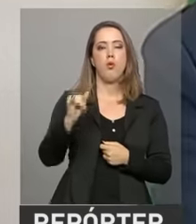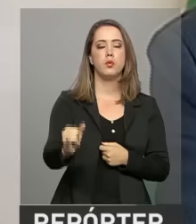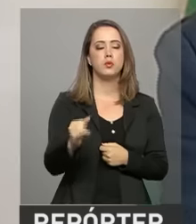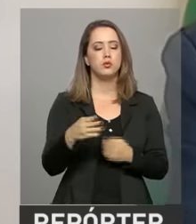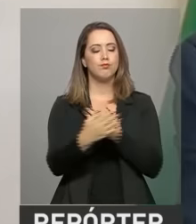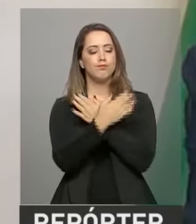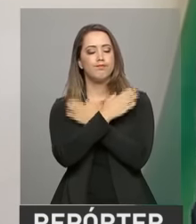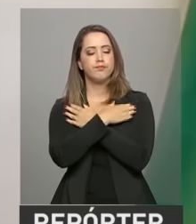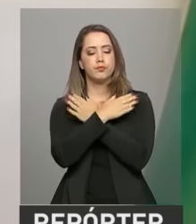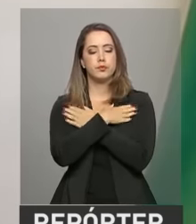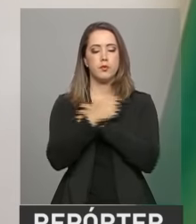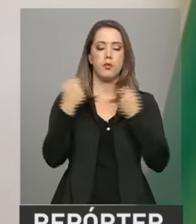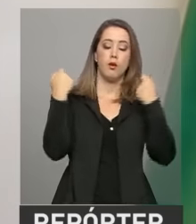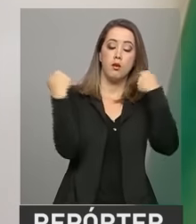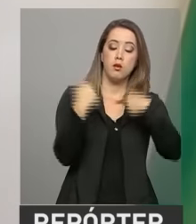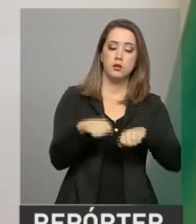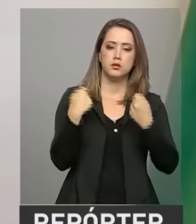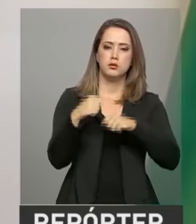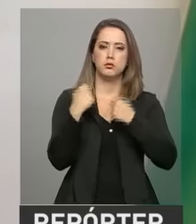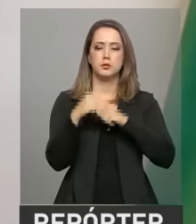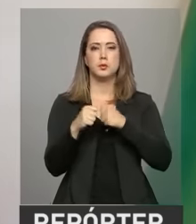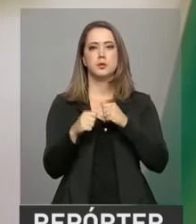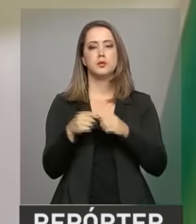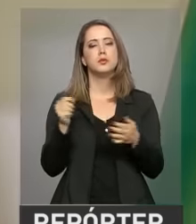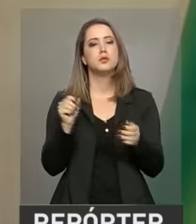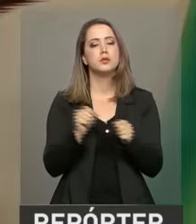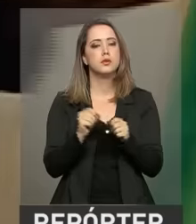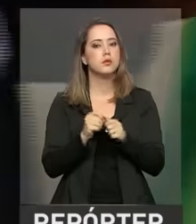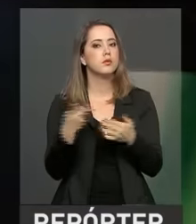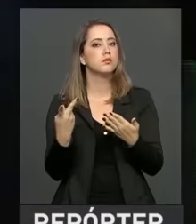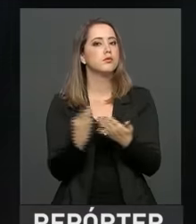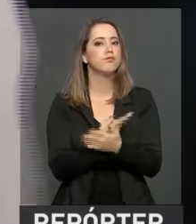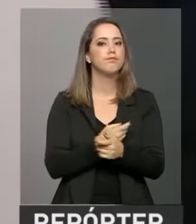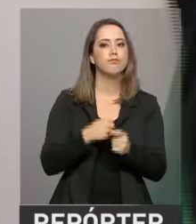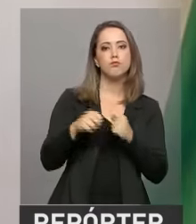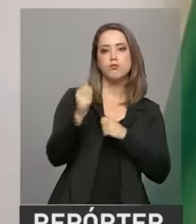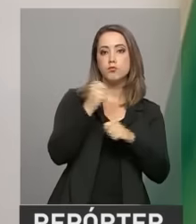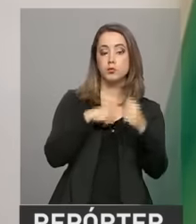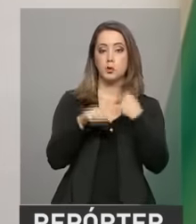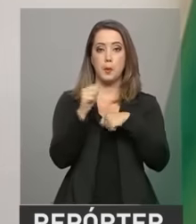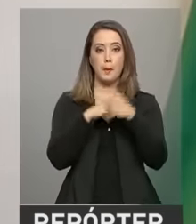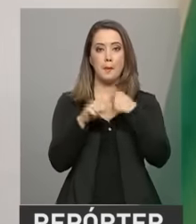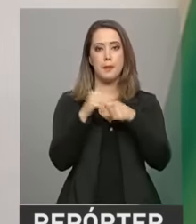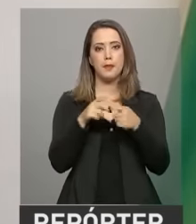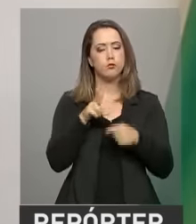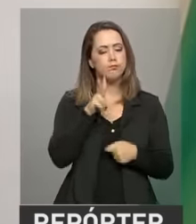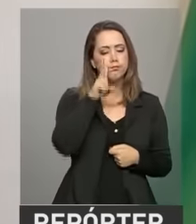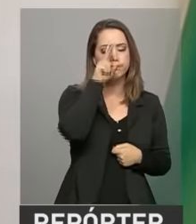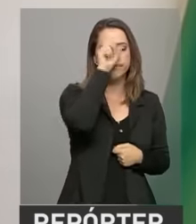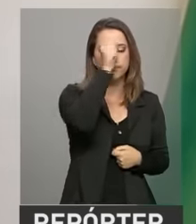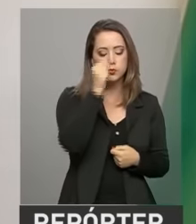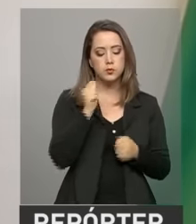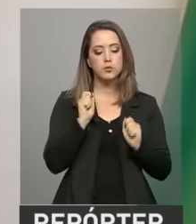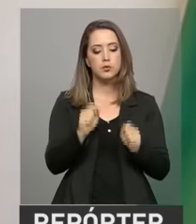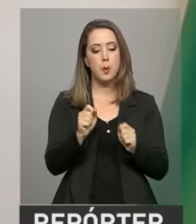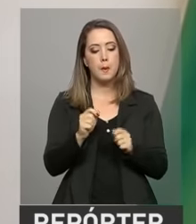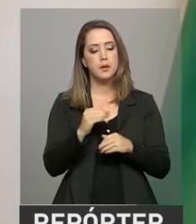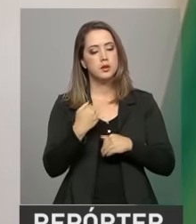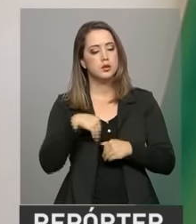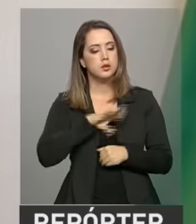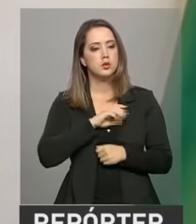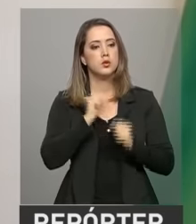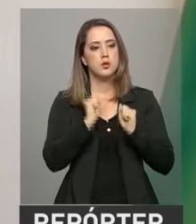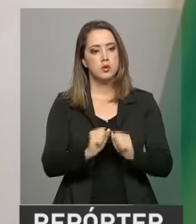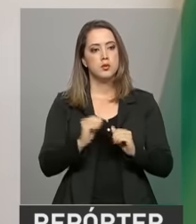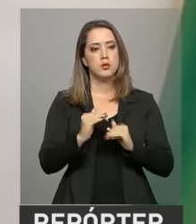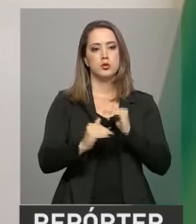existem no país e que exigem medidas no âmbito econômico eh do maior vigor da maior força para que nós passamos